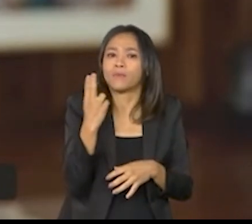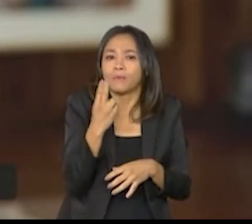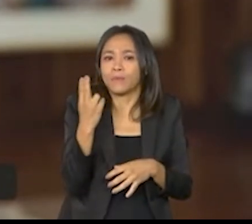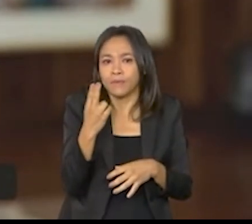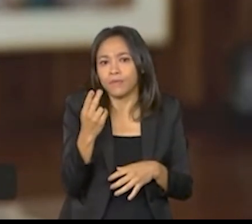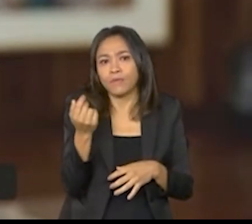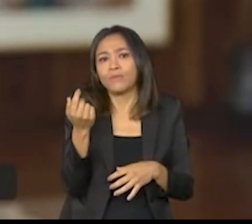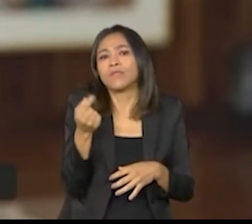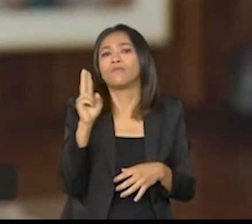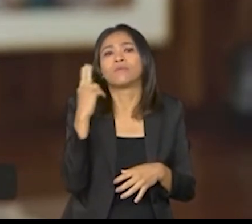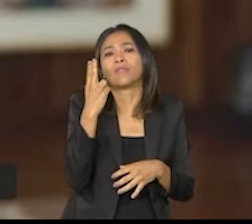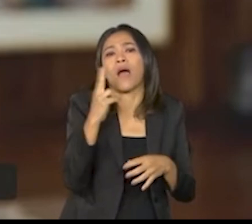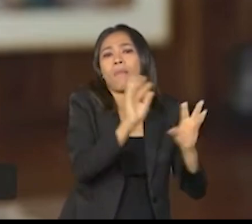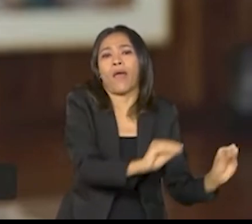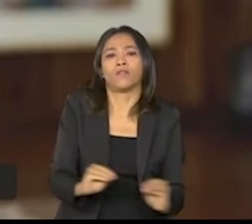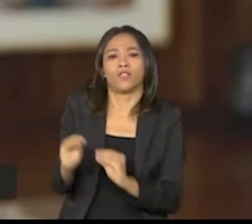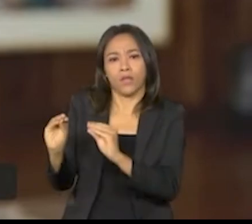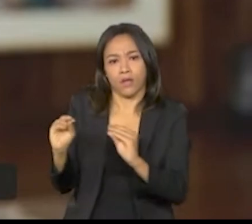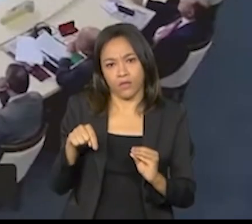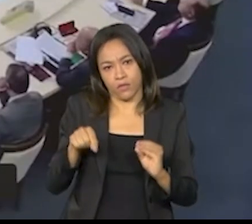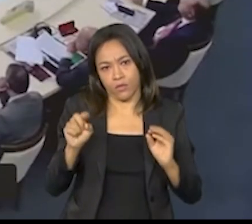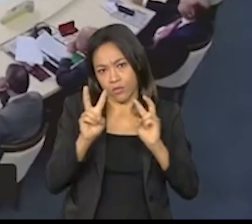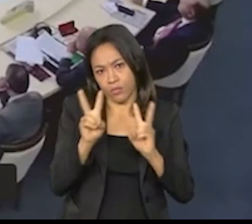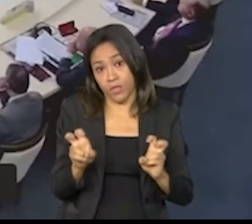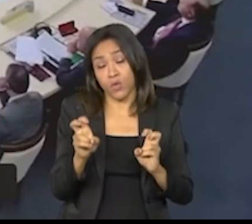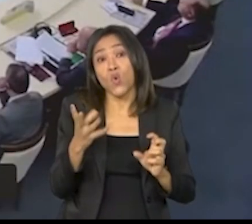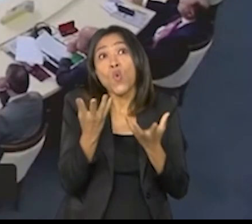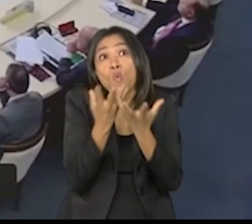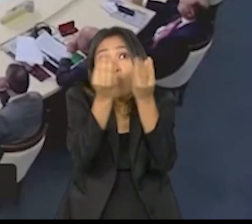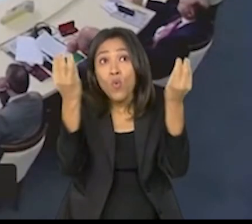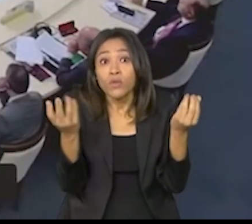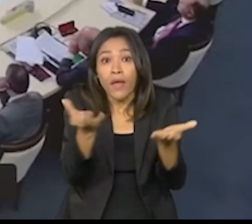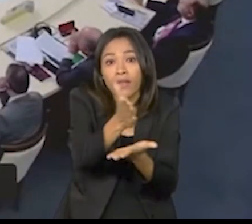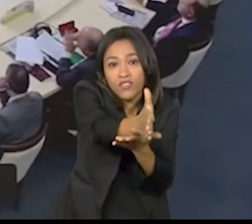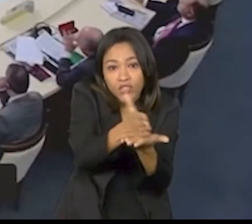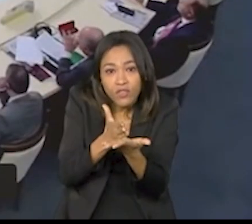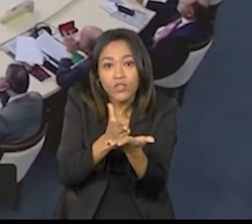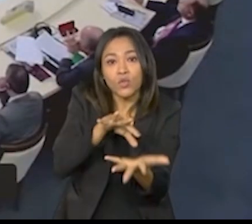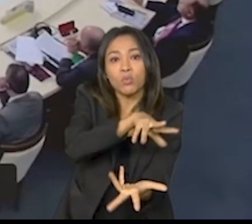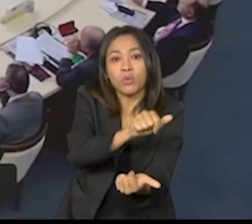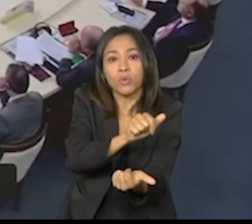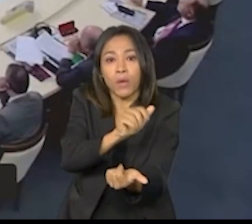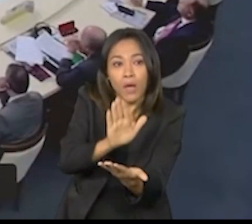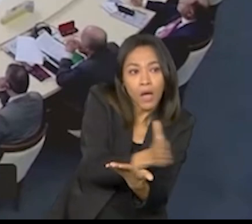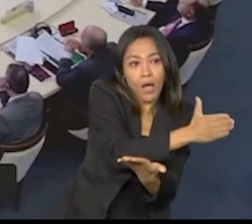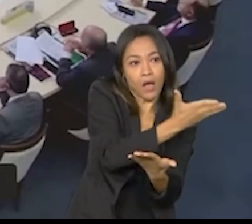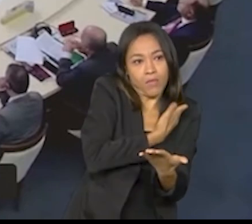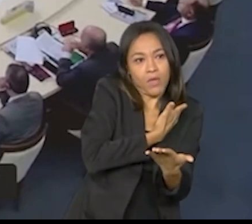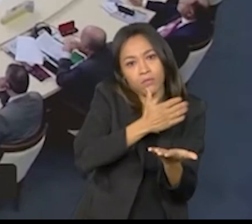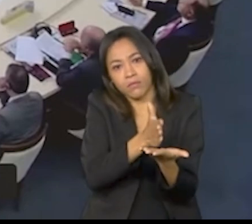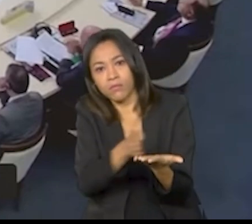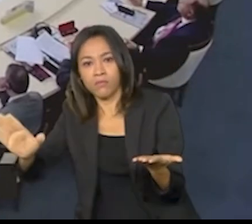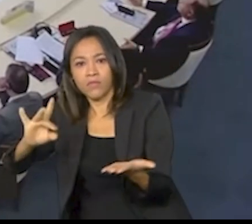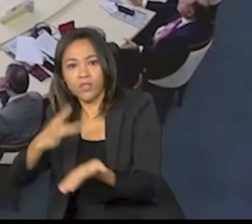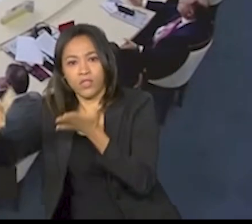ser mais adiada muitos insistem em dividir o mundo entre amigos e inimigos mas os mais